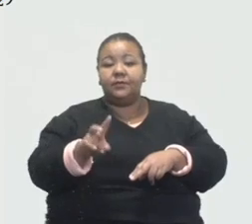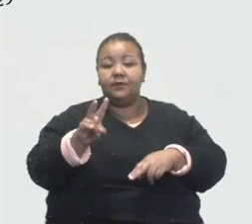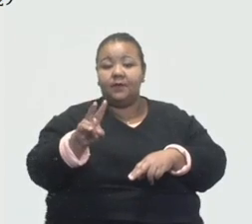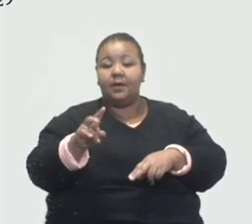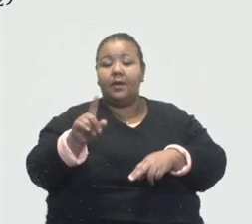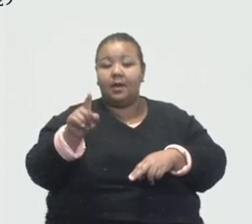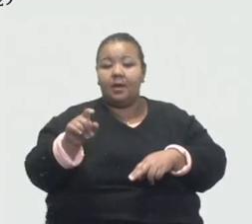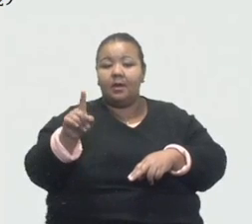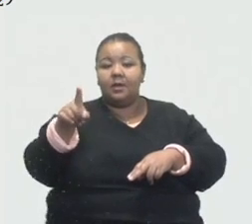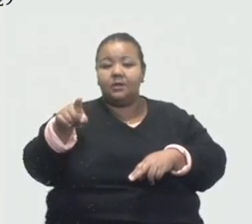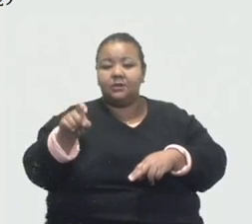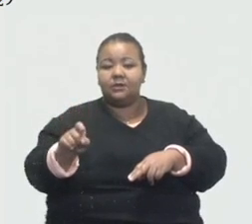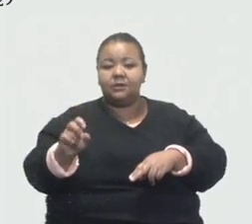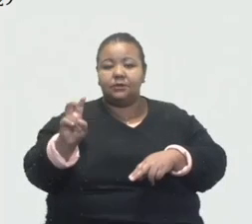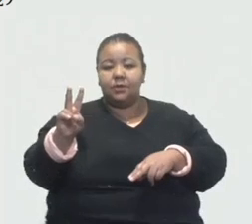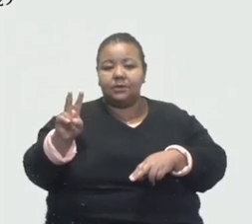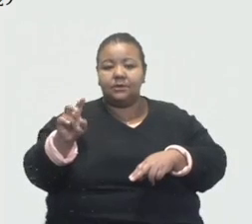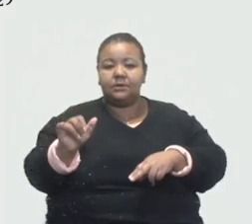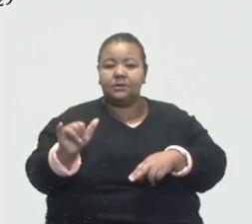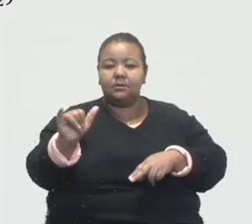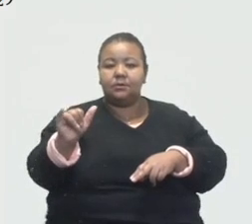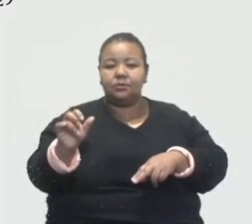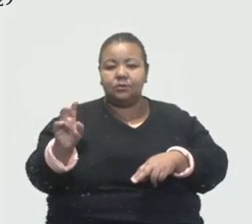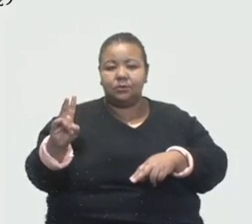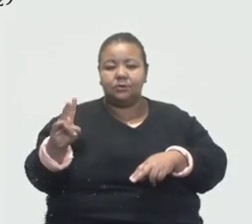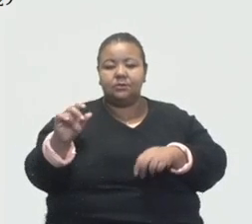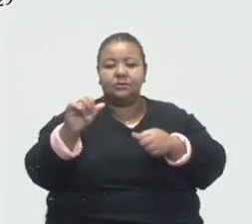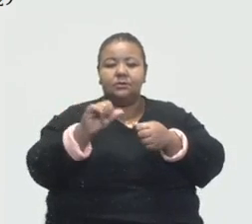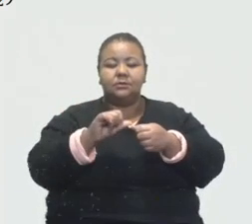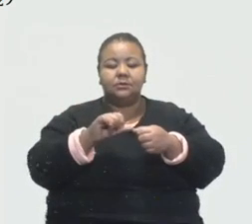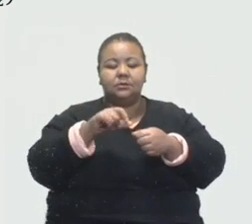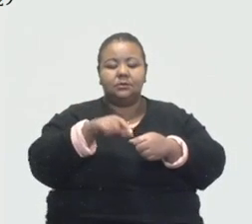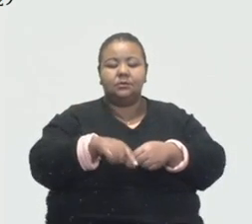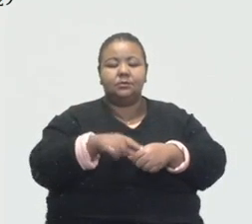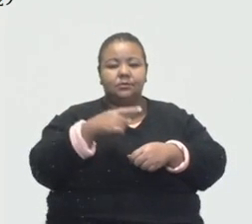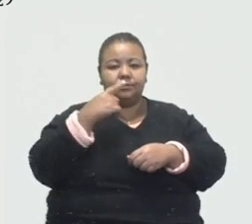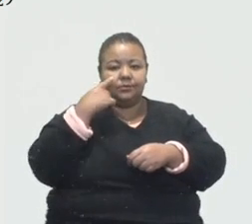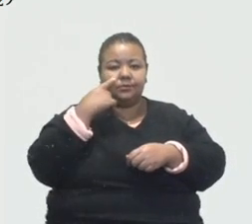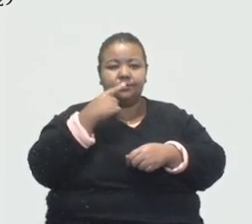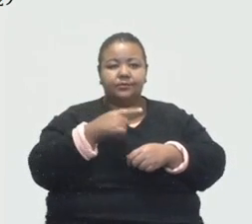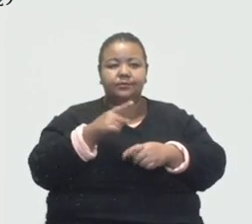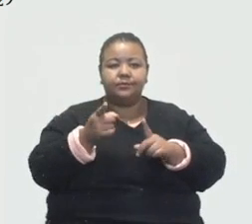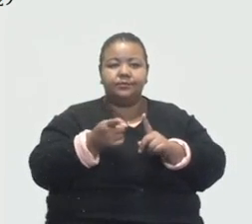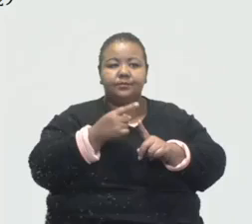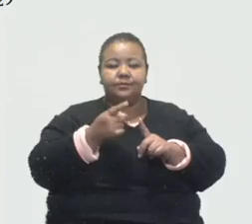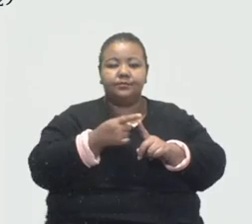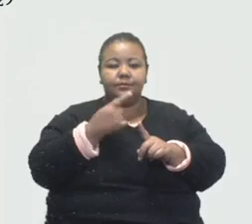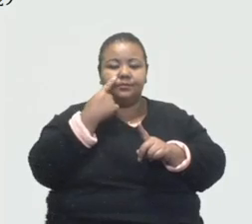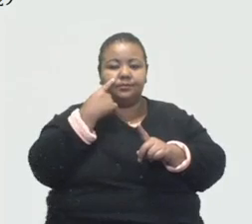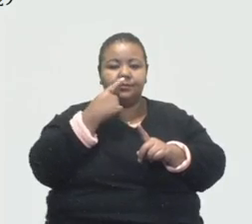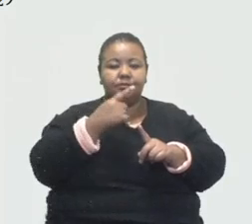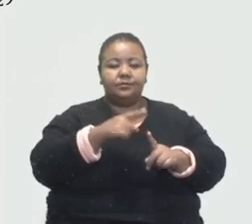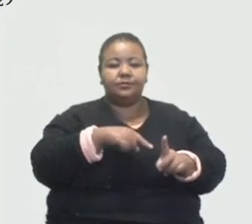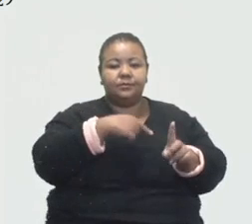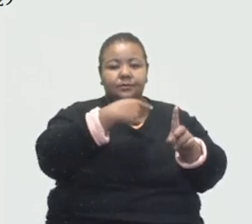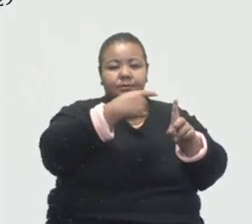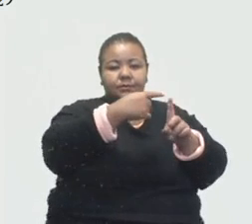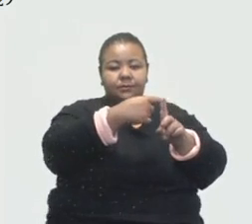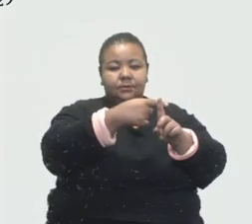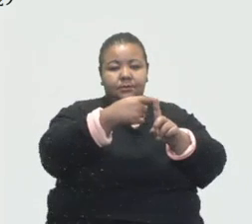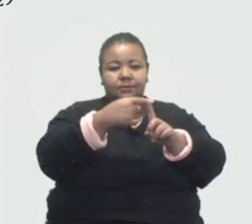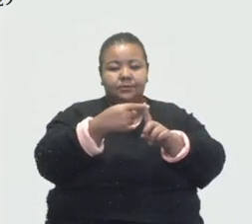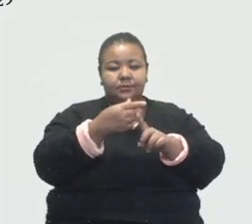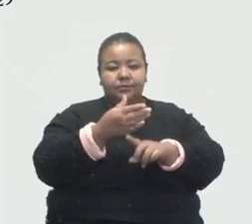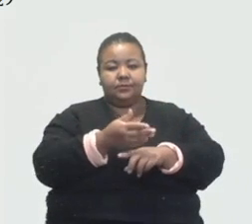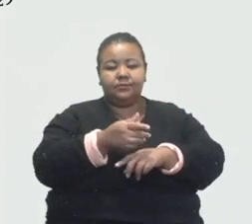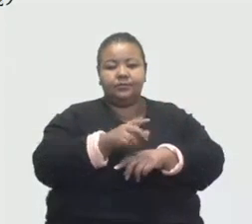x2, y2. Realizando as operações, a primeira coisa que a gente vai verificar é a soma, que é a transformação da